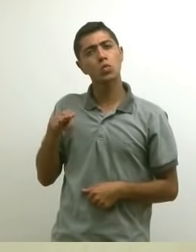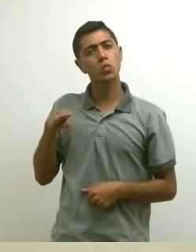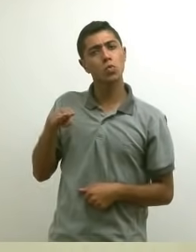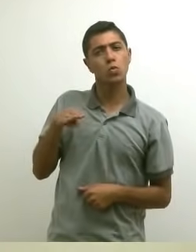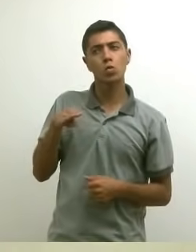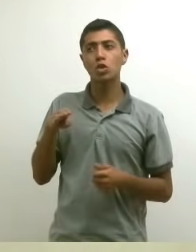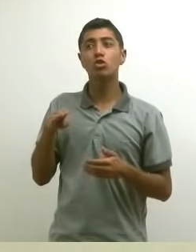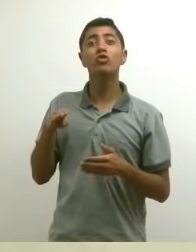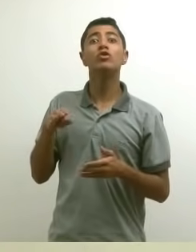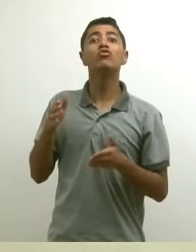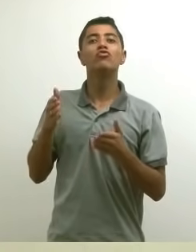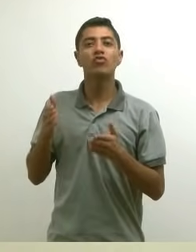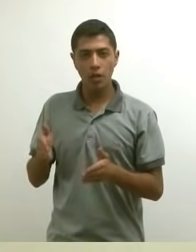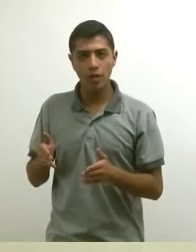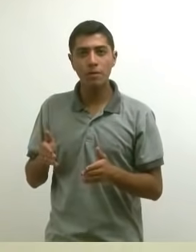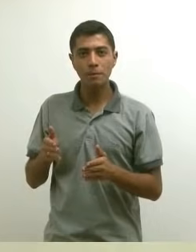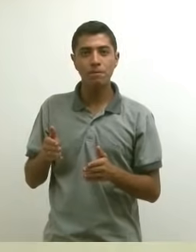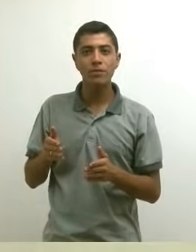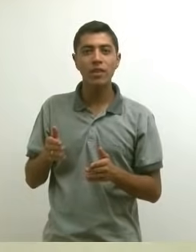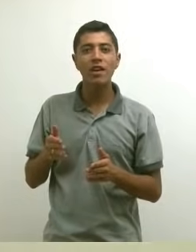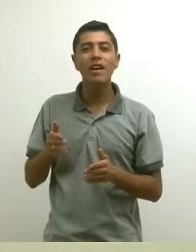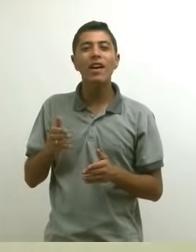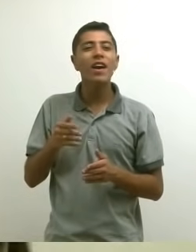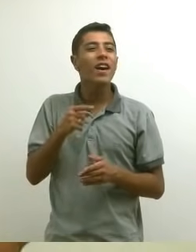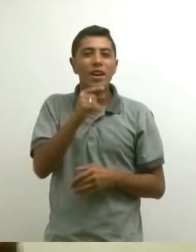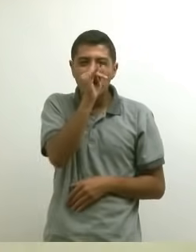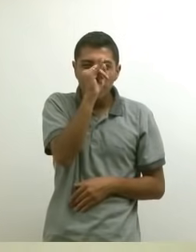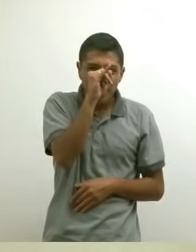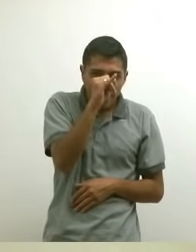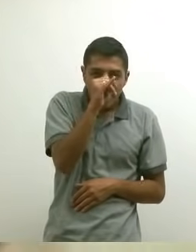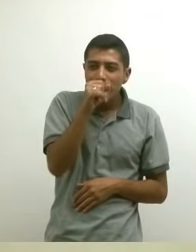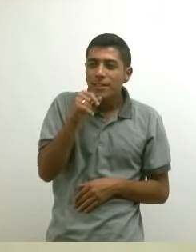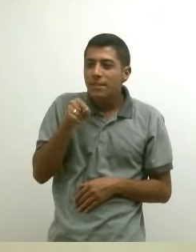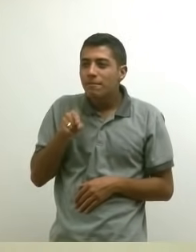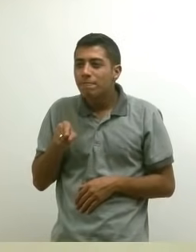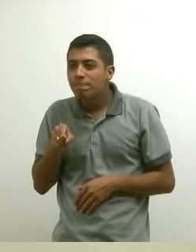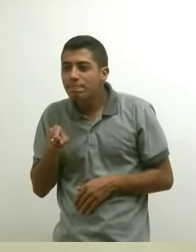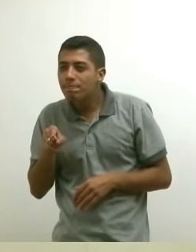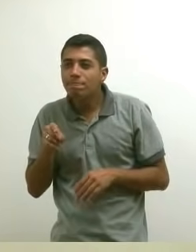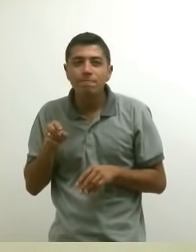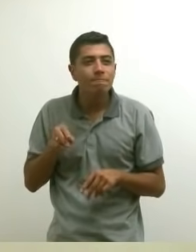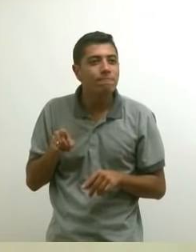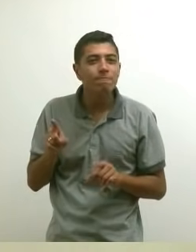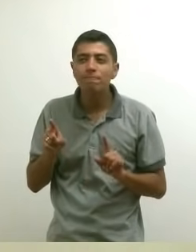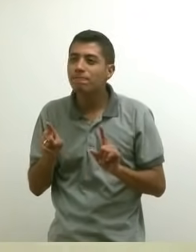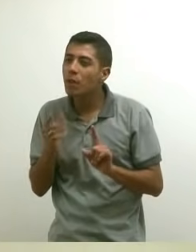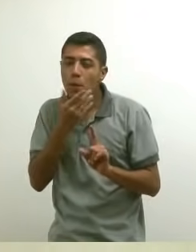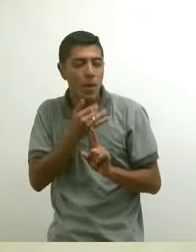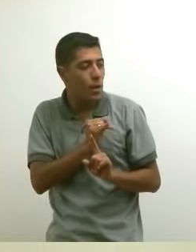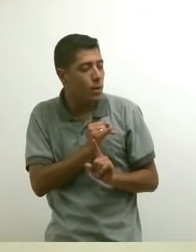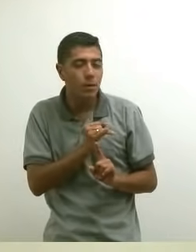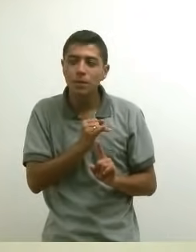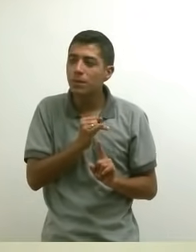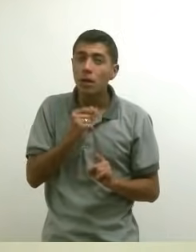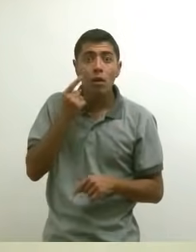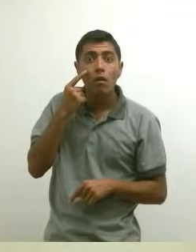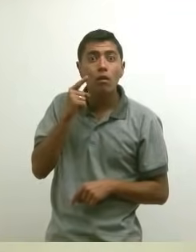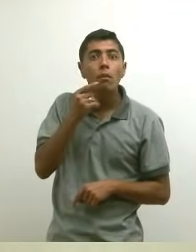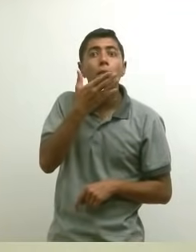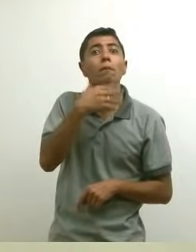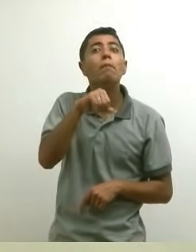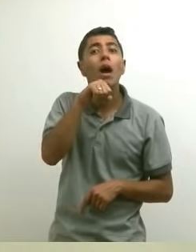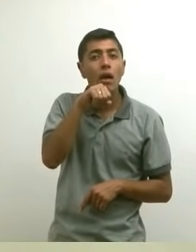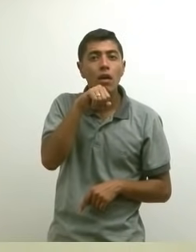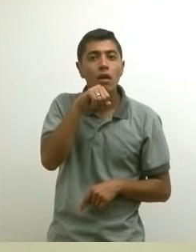eo pai traz a televisão pra fora bota na grama e tem uma hora que possui um passarinho